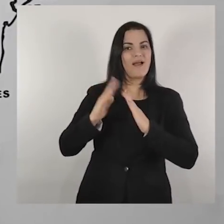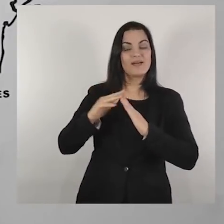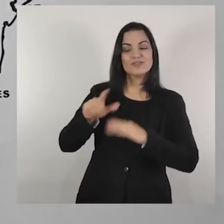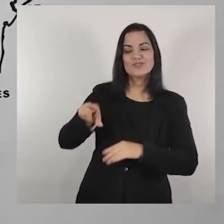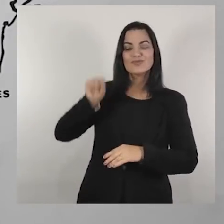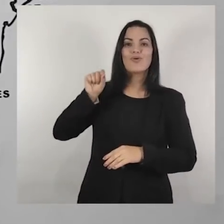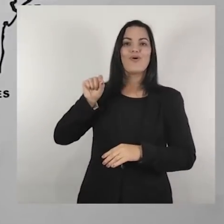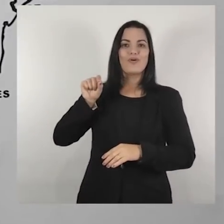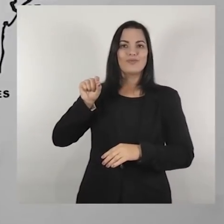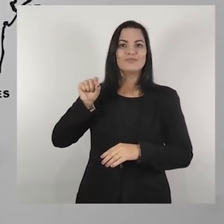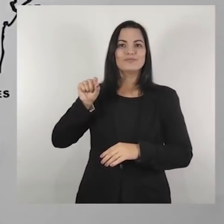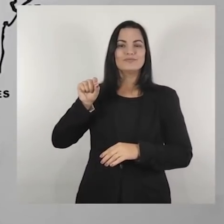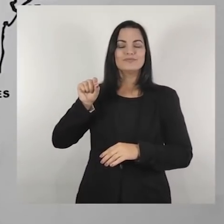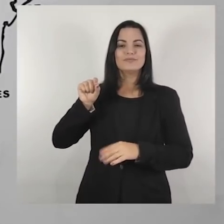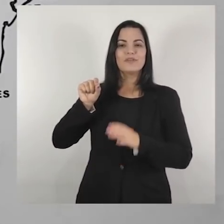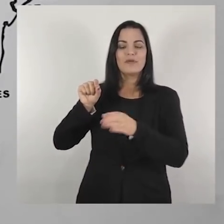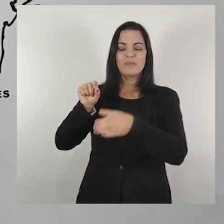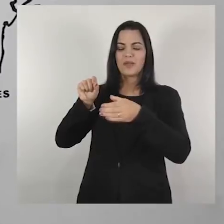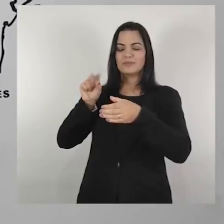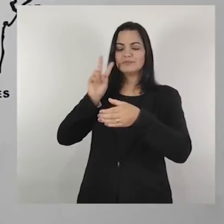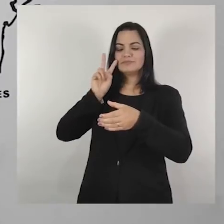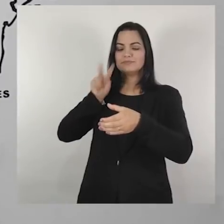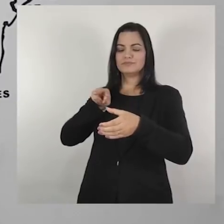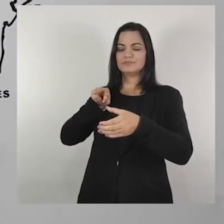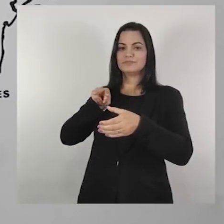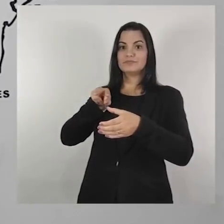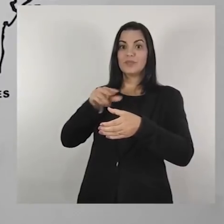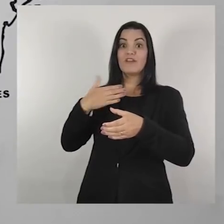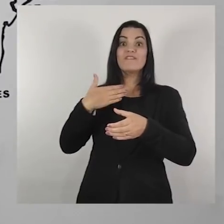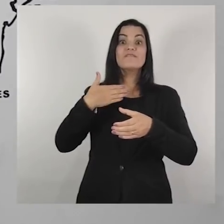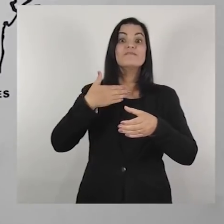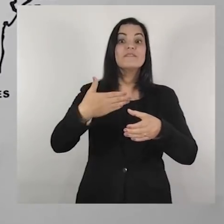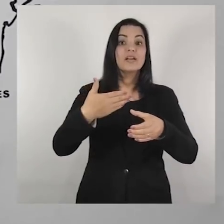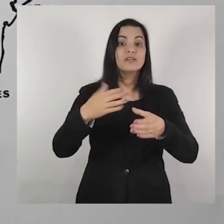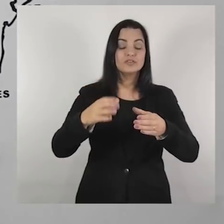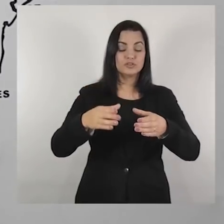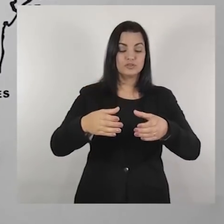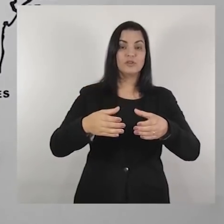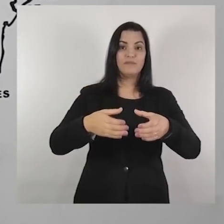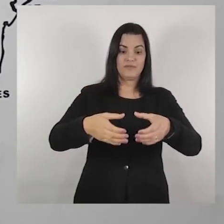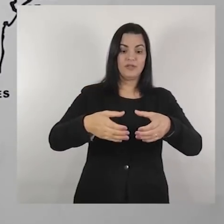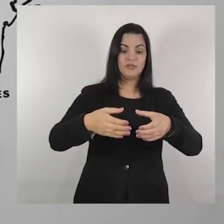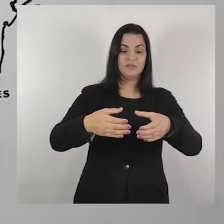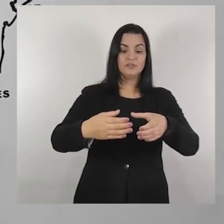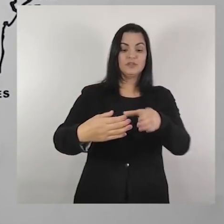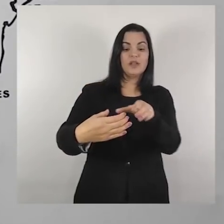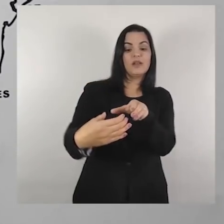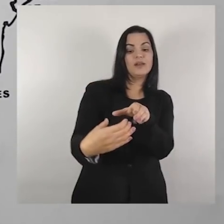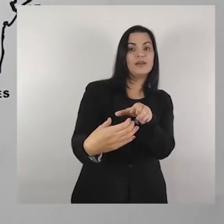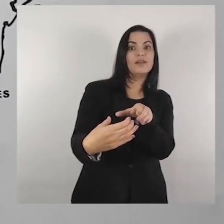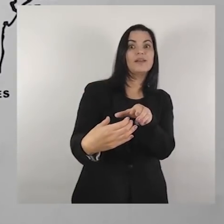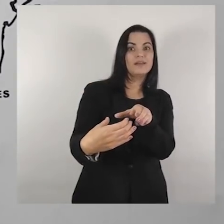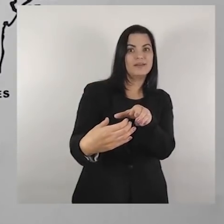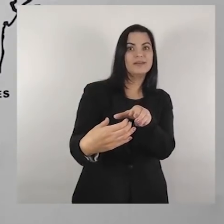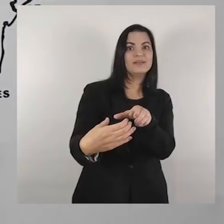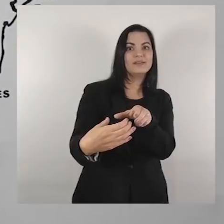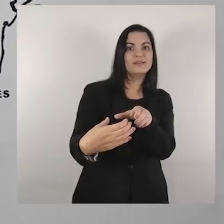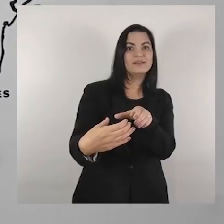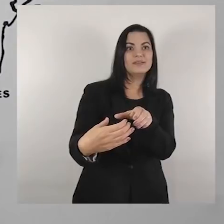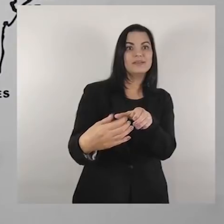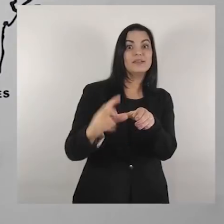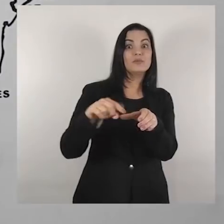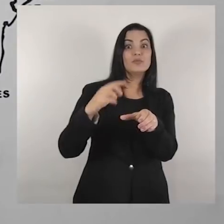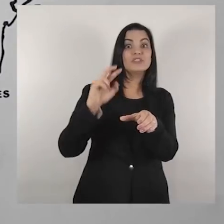um objeto aí da sua casa e vai observar ele de frente,